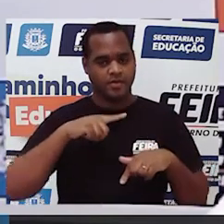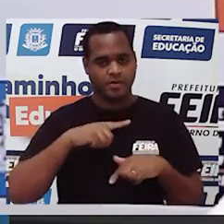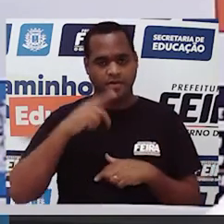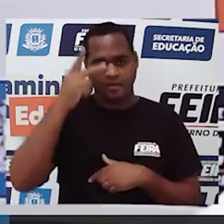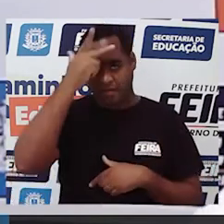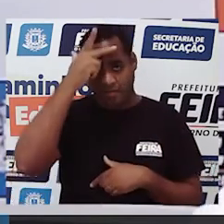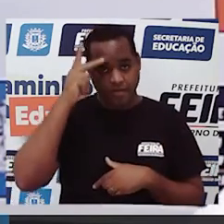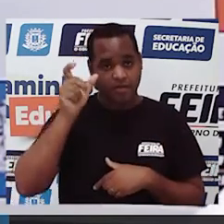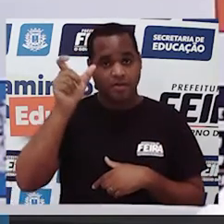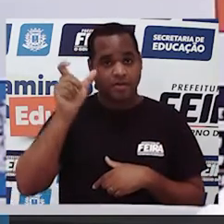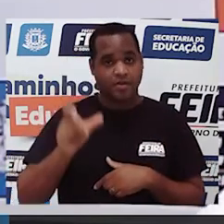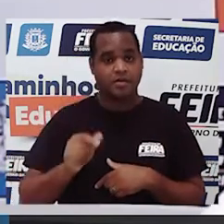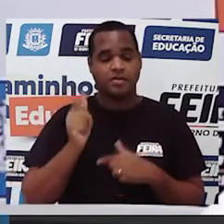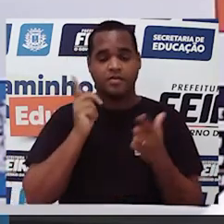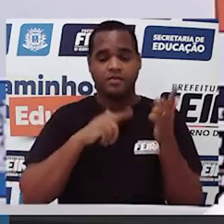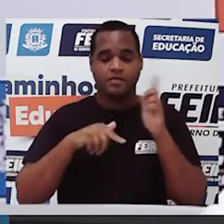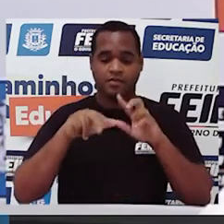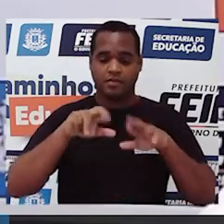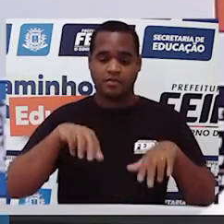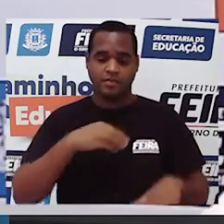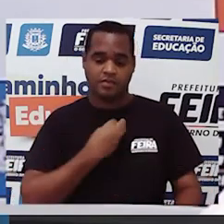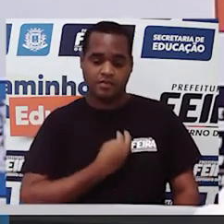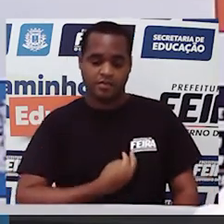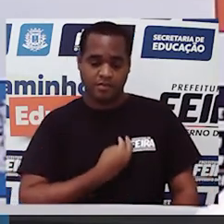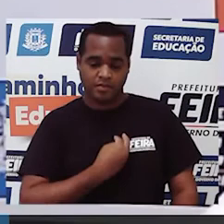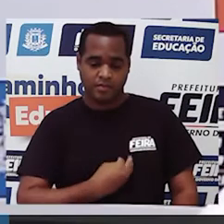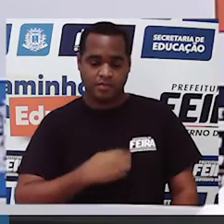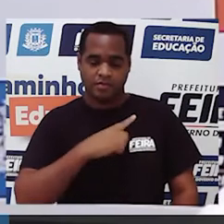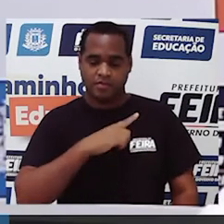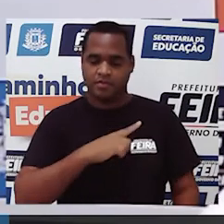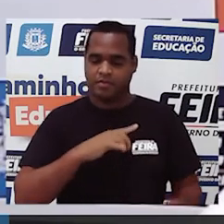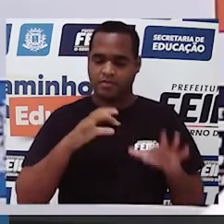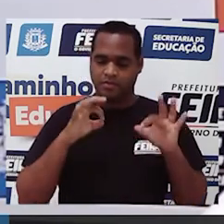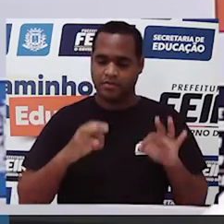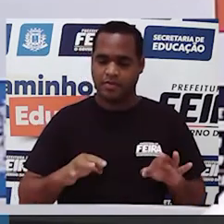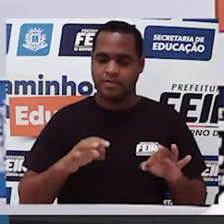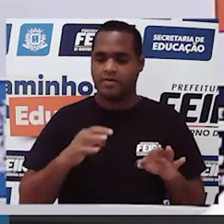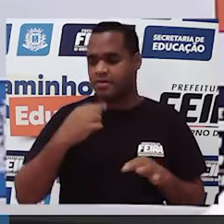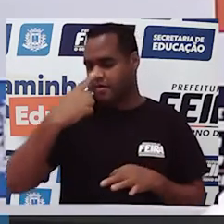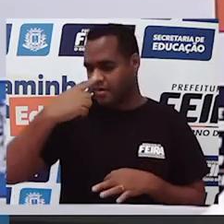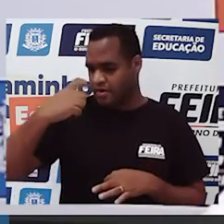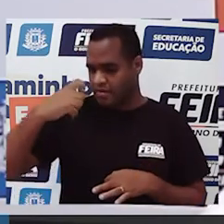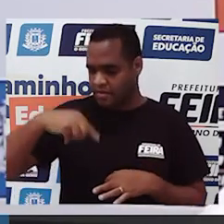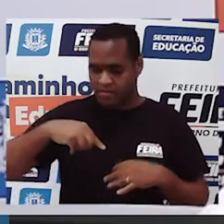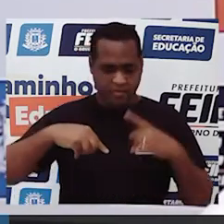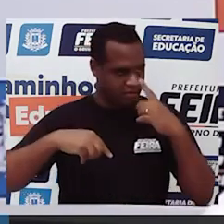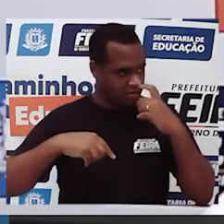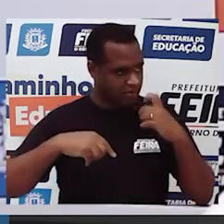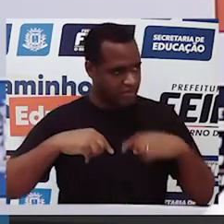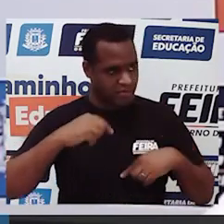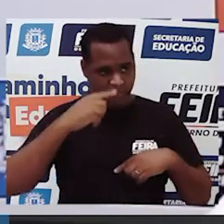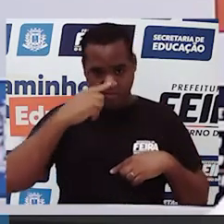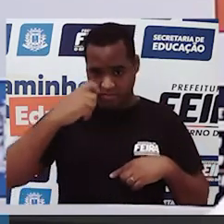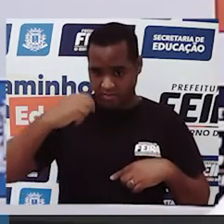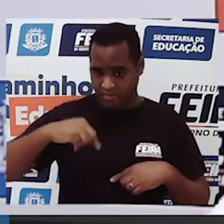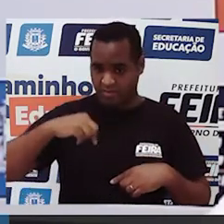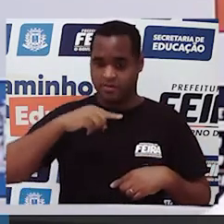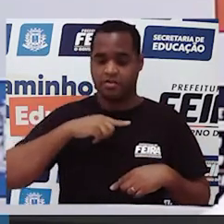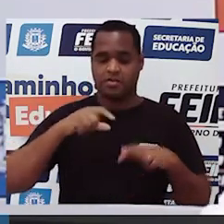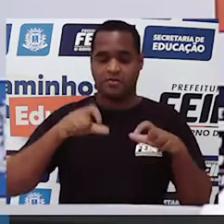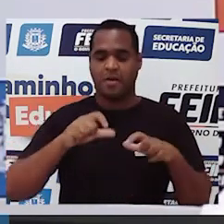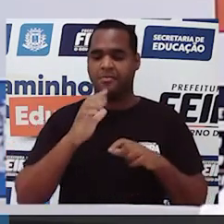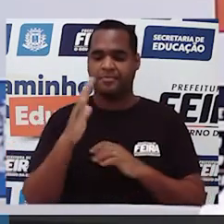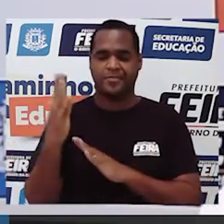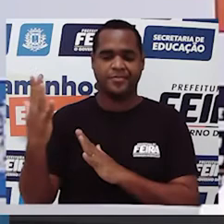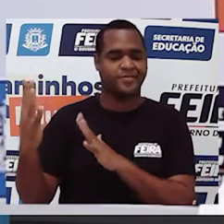produz resíduos, tipos de lixos, né? Aonde esses lixos vão parar na natureza